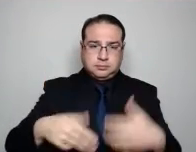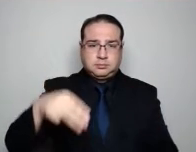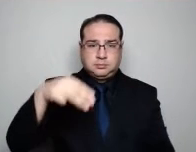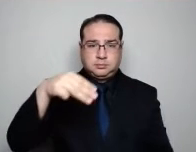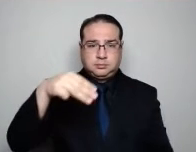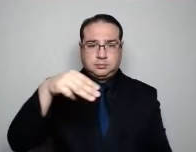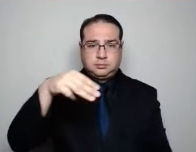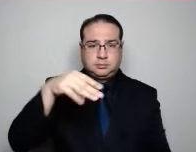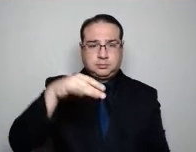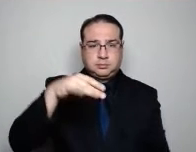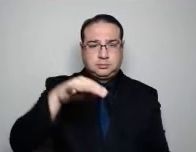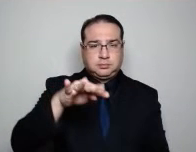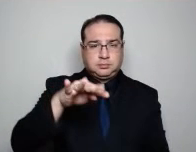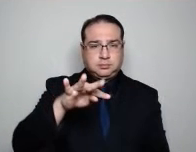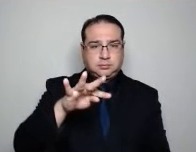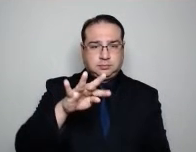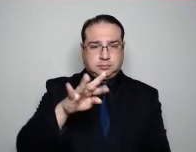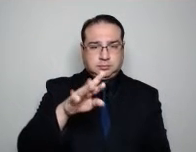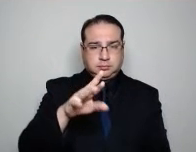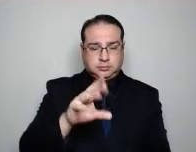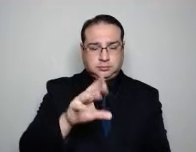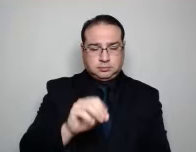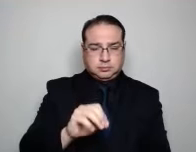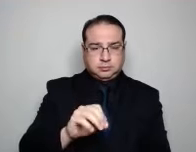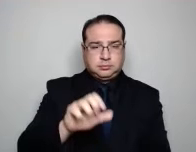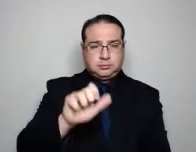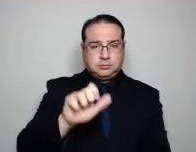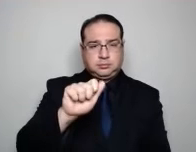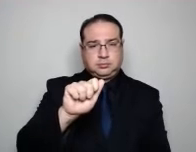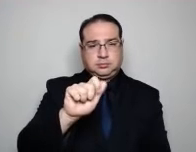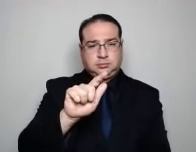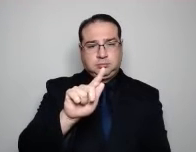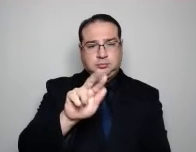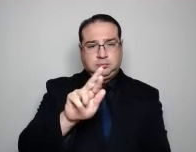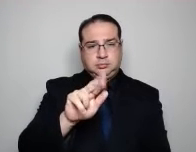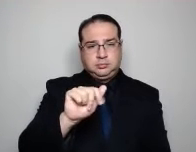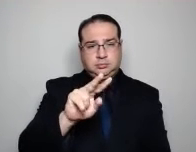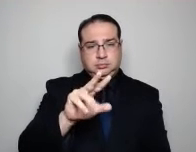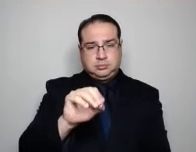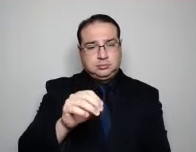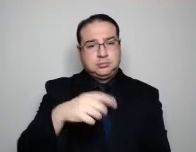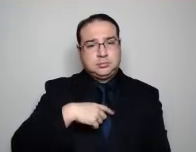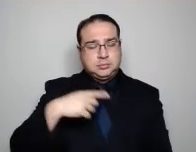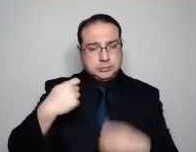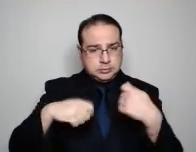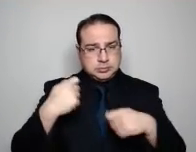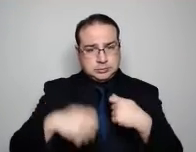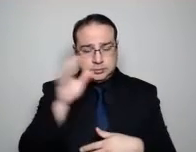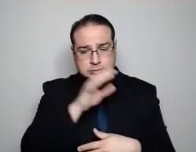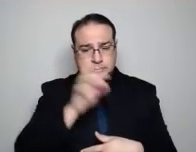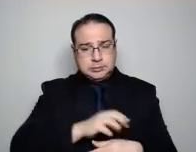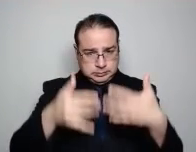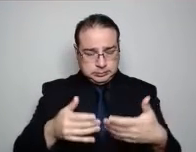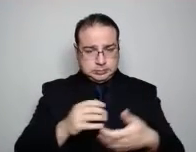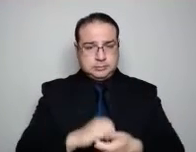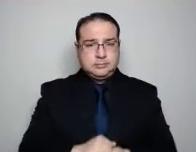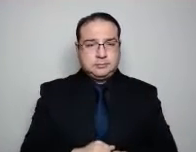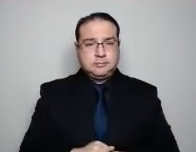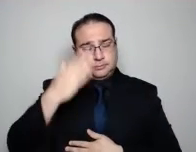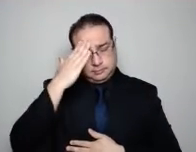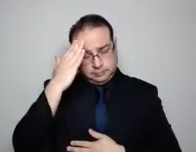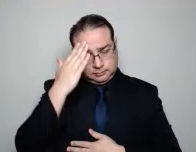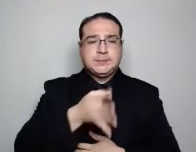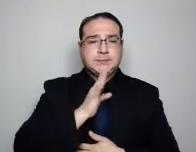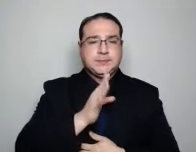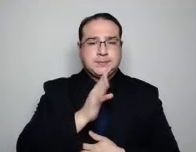aqui. Eu sei que Vossa Excelência conhecem os conceitos jurídicos, eu acho que todos os advogados